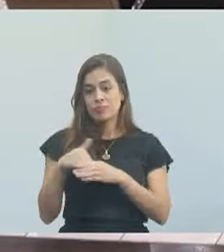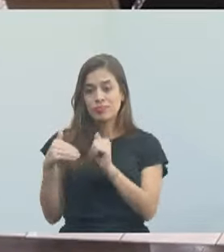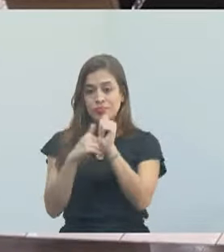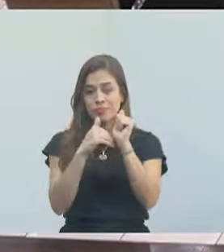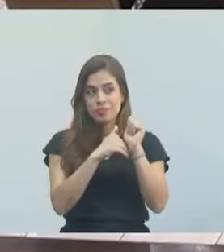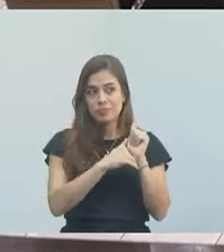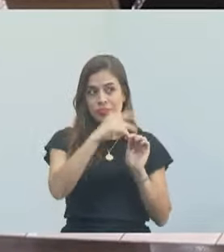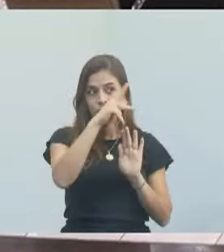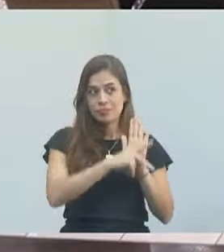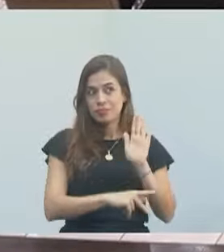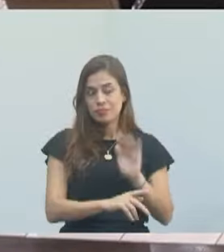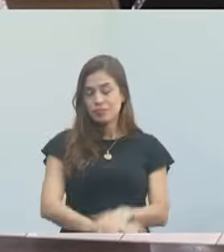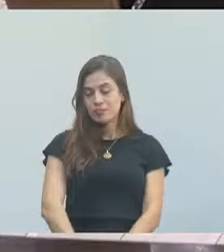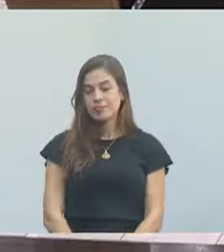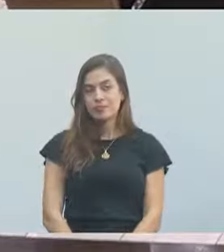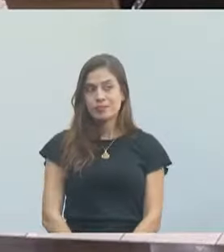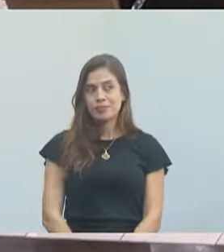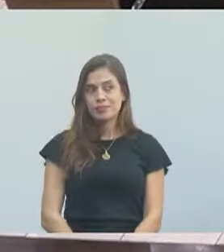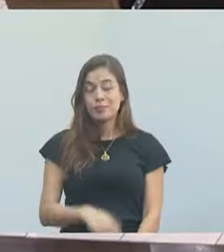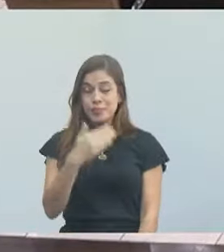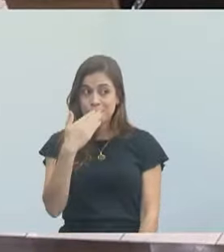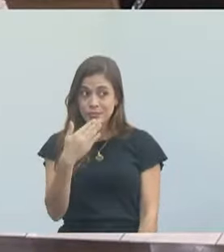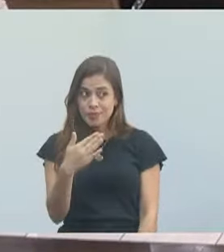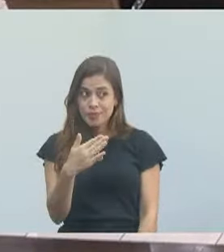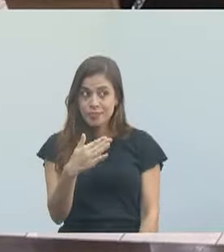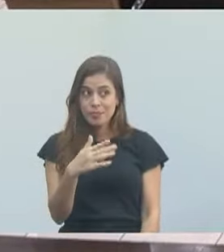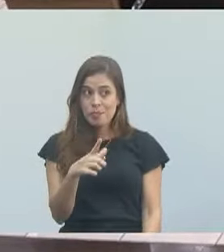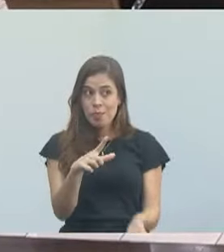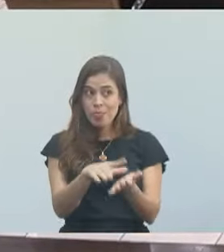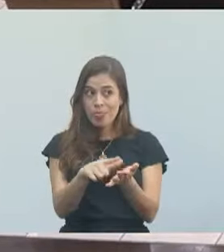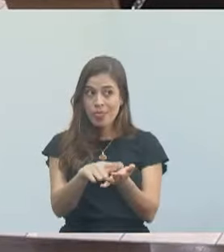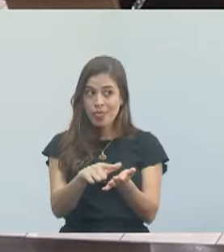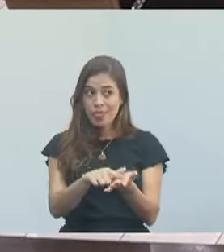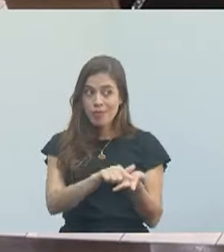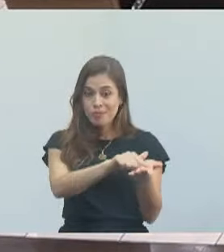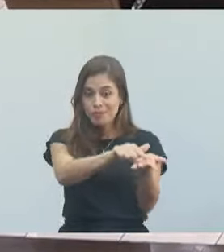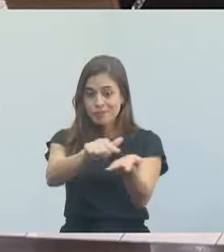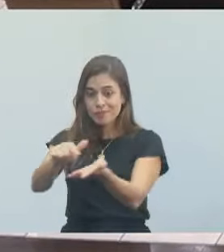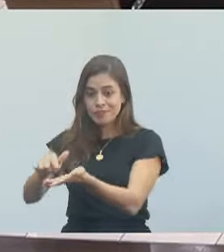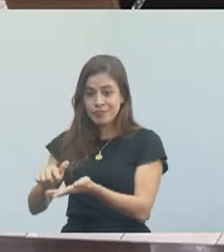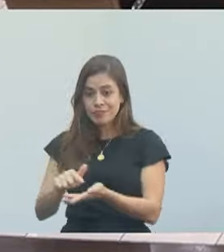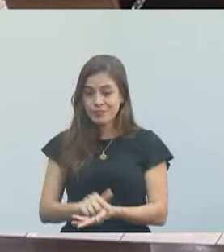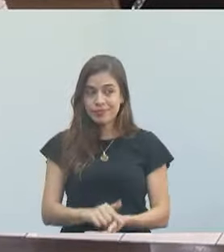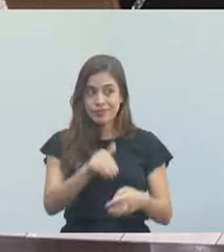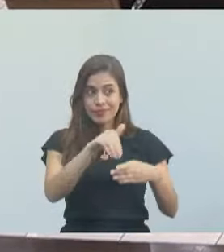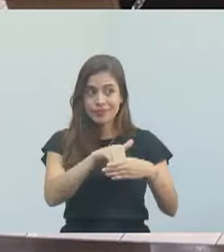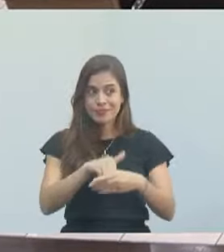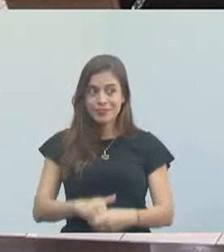secreta desse projeto. Peço que sejam distribuídas as cédulas de votação.